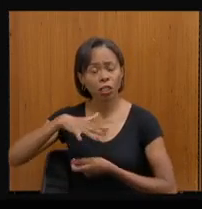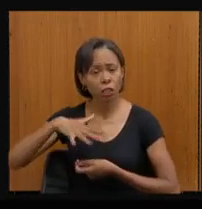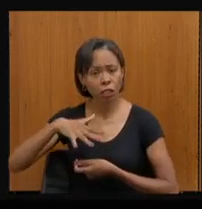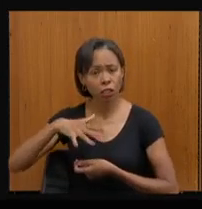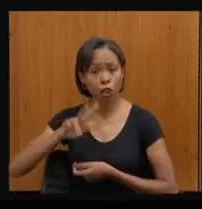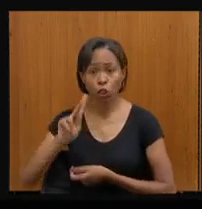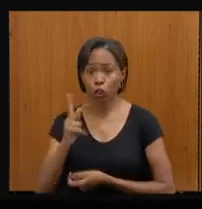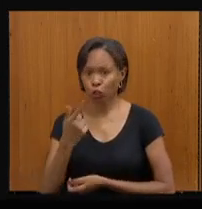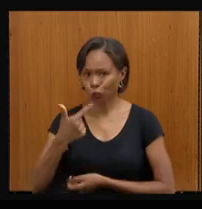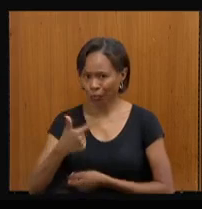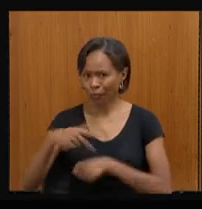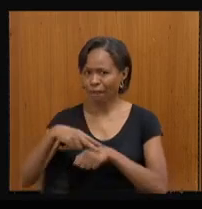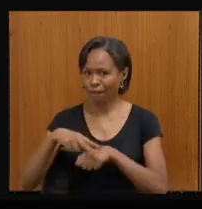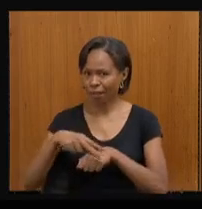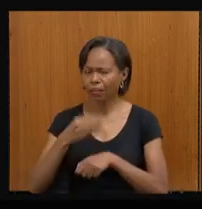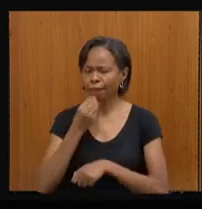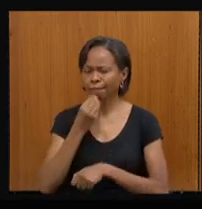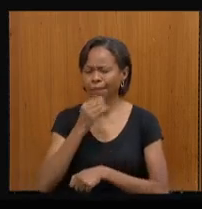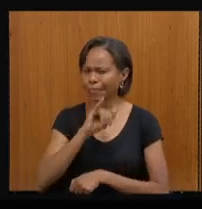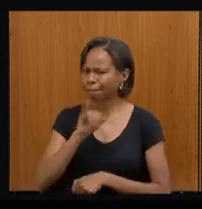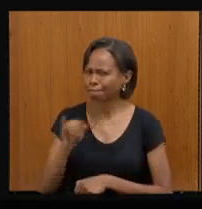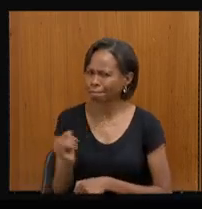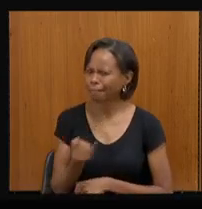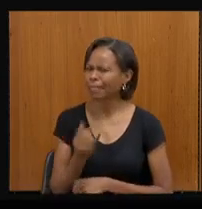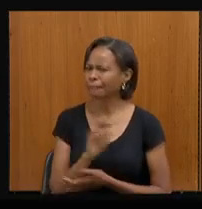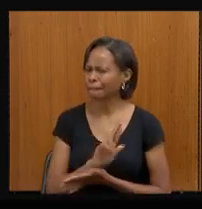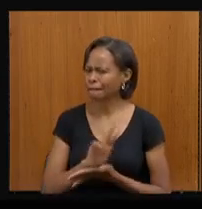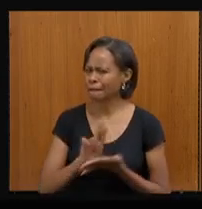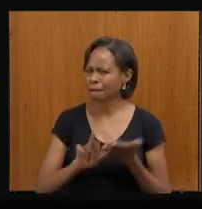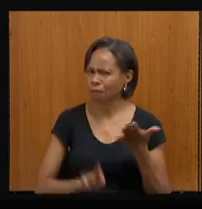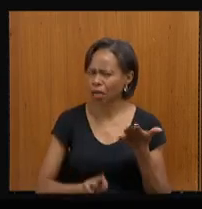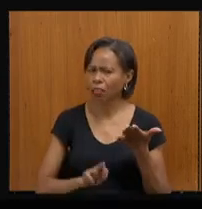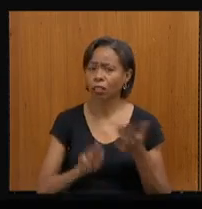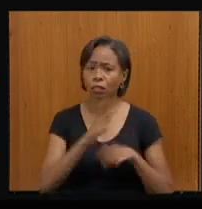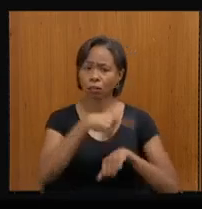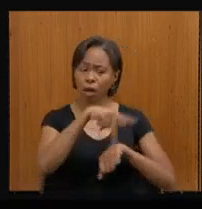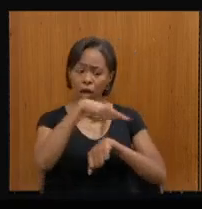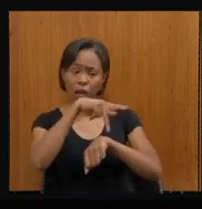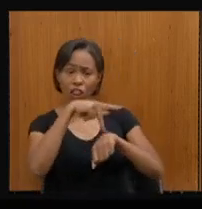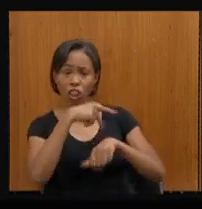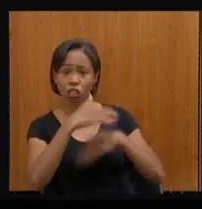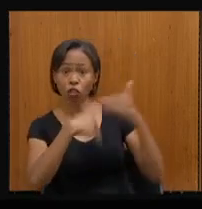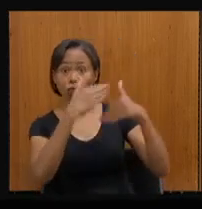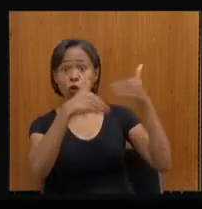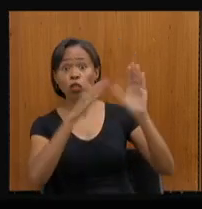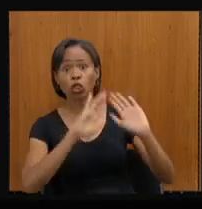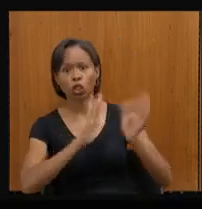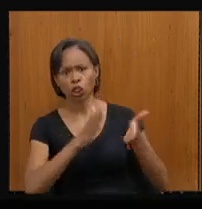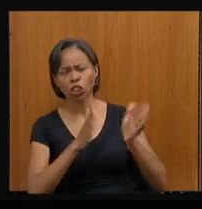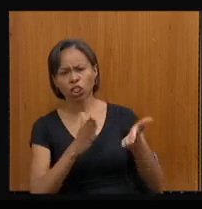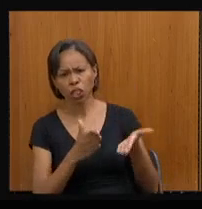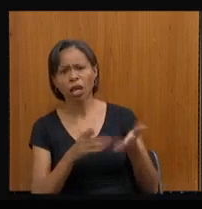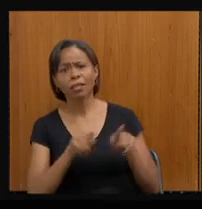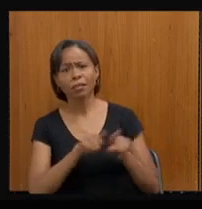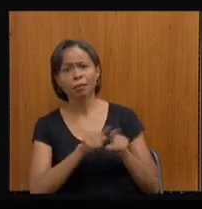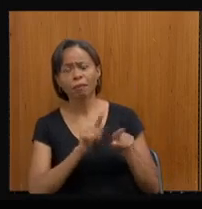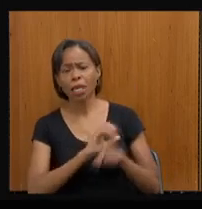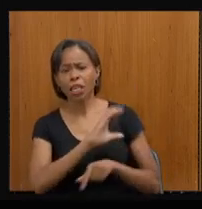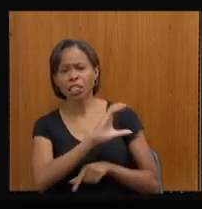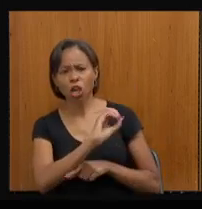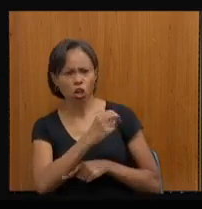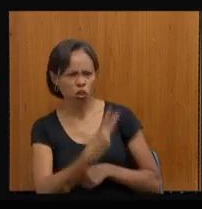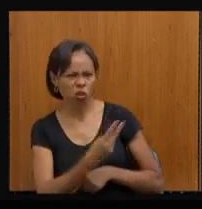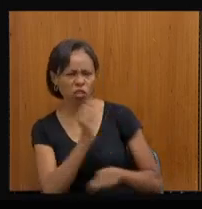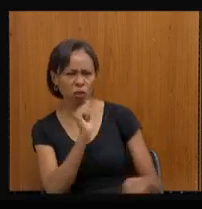e as grandes oportunidades até terminação de países desenvolvidos desenvolvidos o descarbonizado